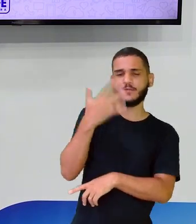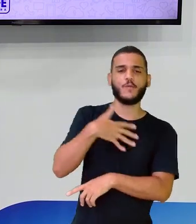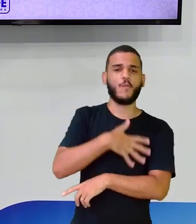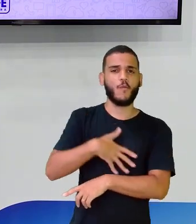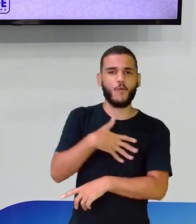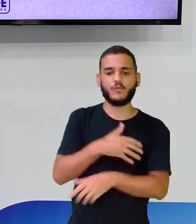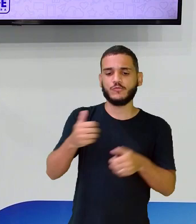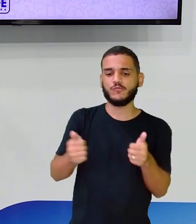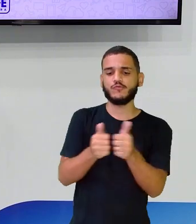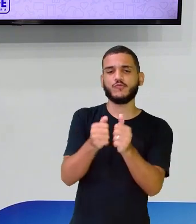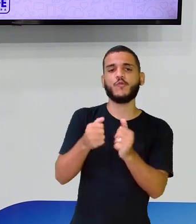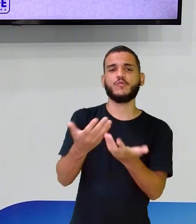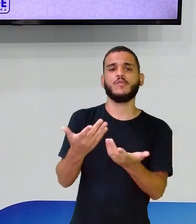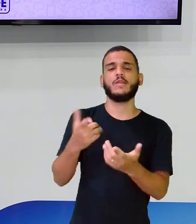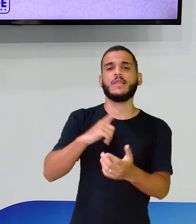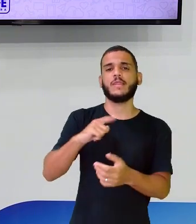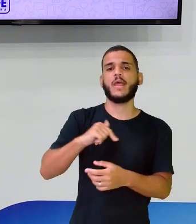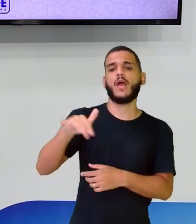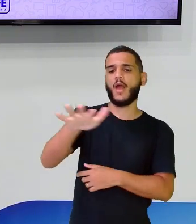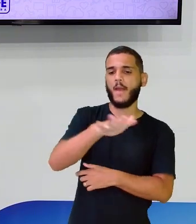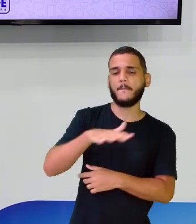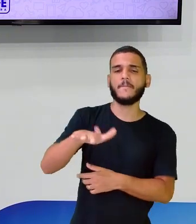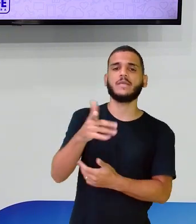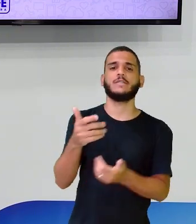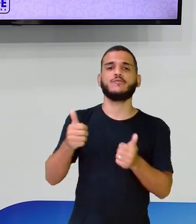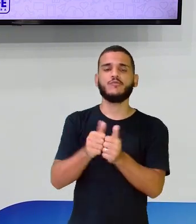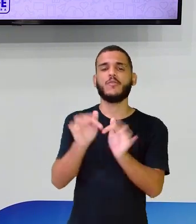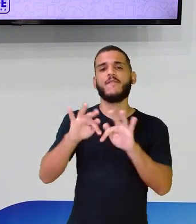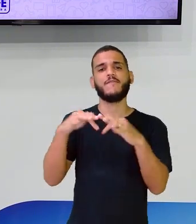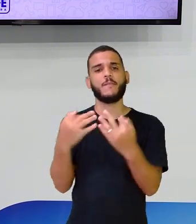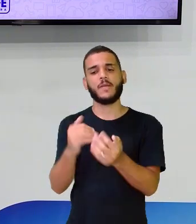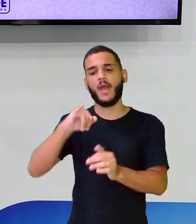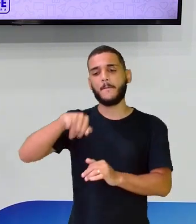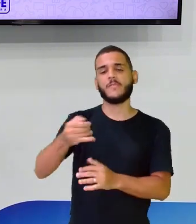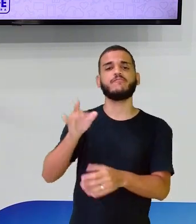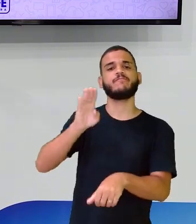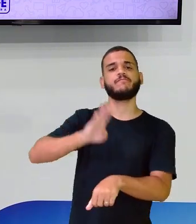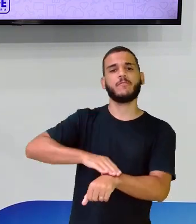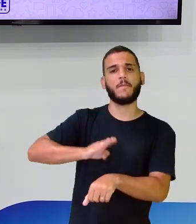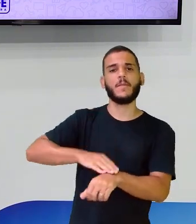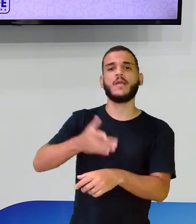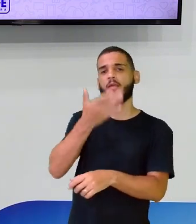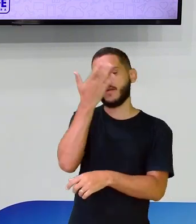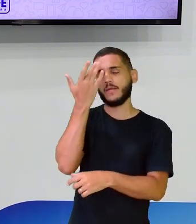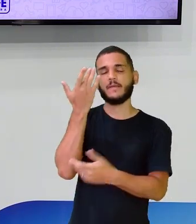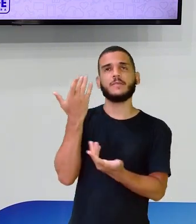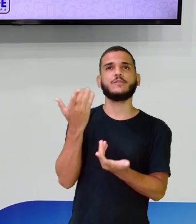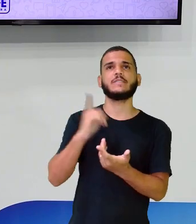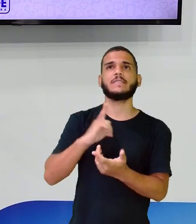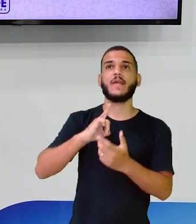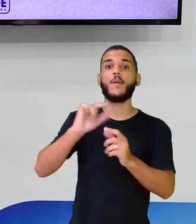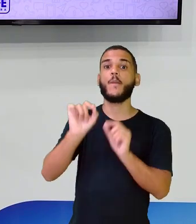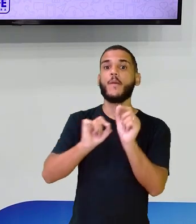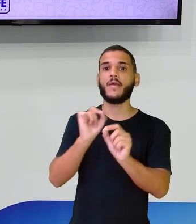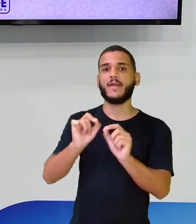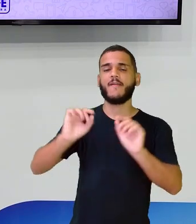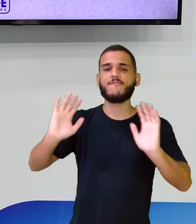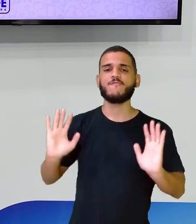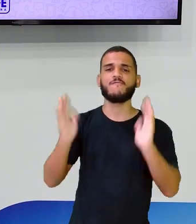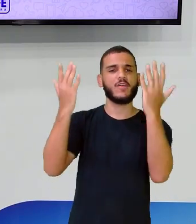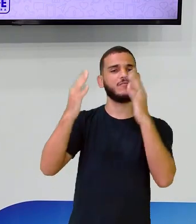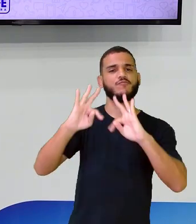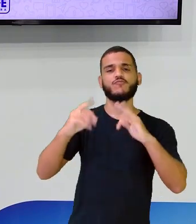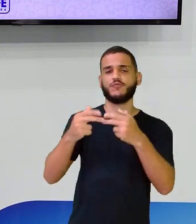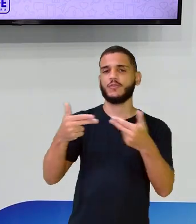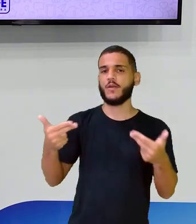junto naquele ambiente com água, com a sua família, aproveitando aquele momento. Tem gente que realiza festas.